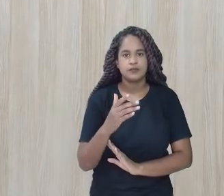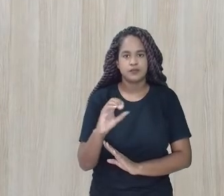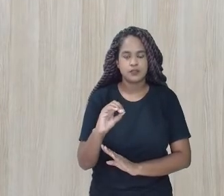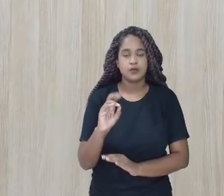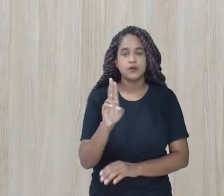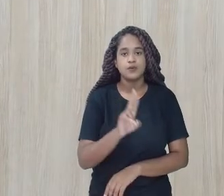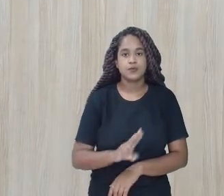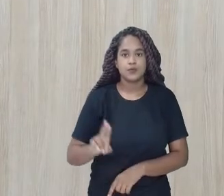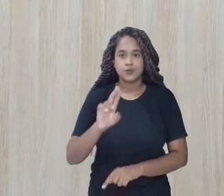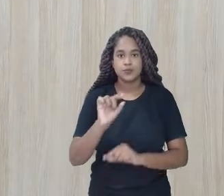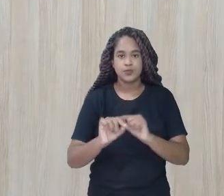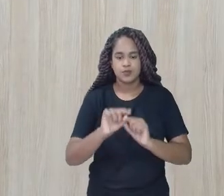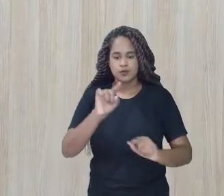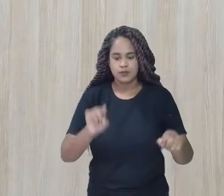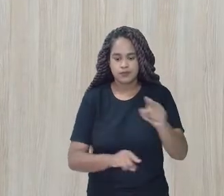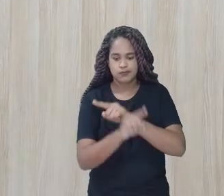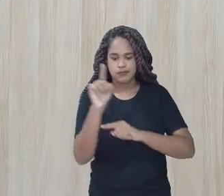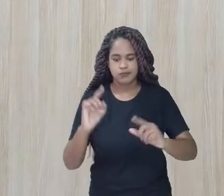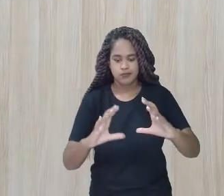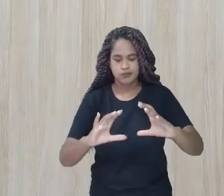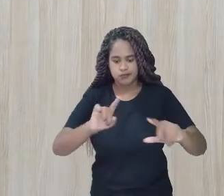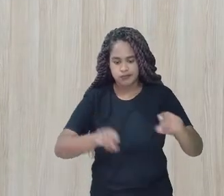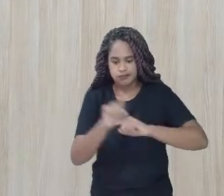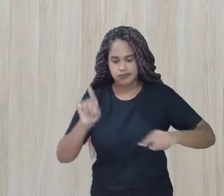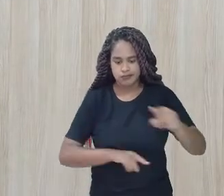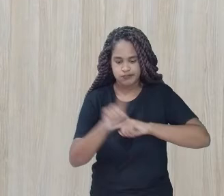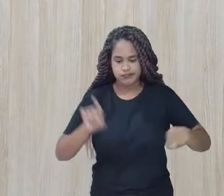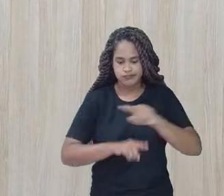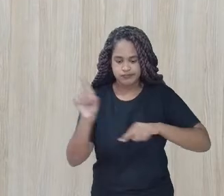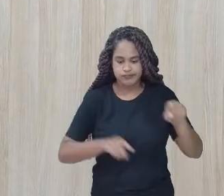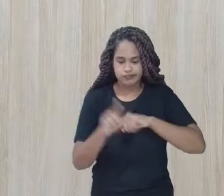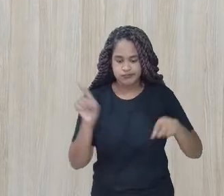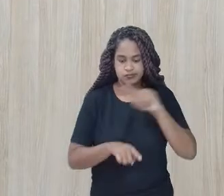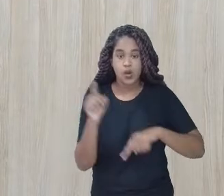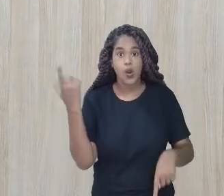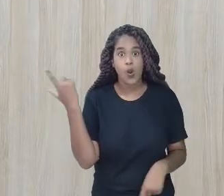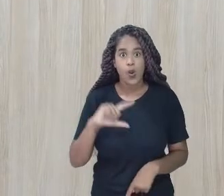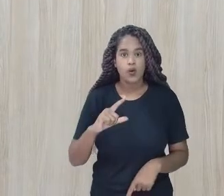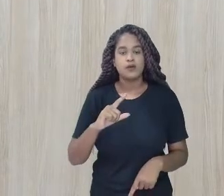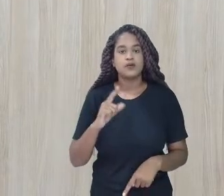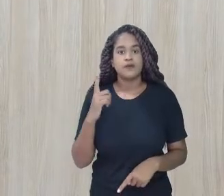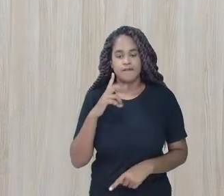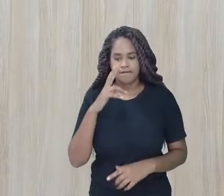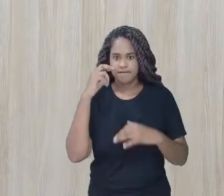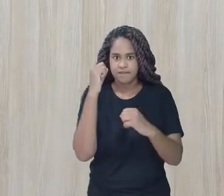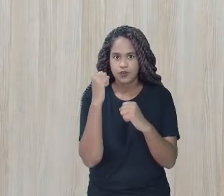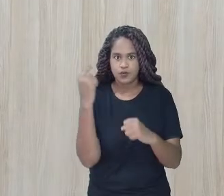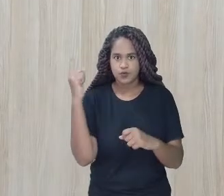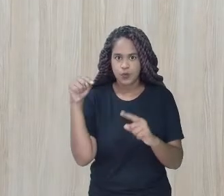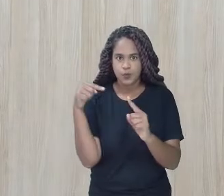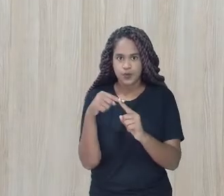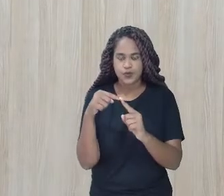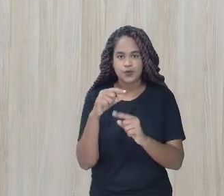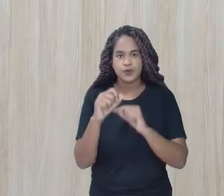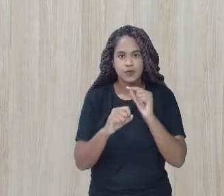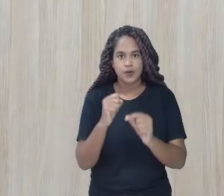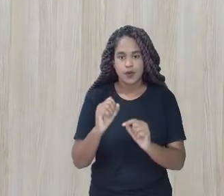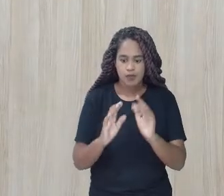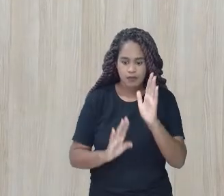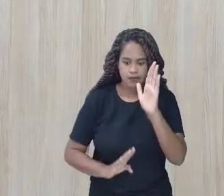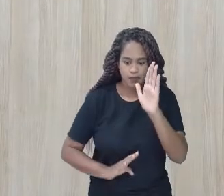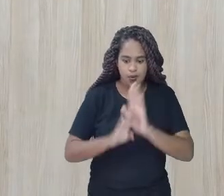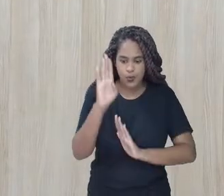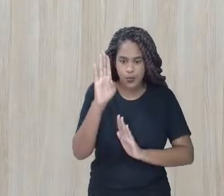movimento circular do buraco negro para dar margem e força para que a nave espacial fizesse